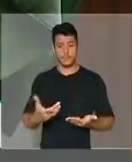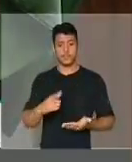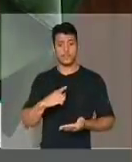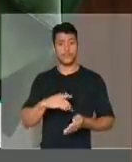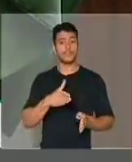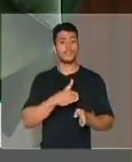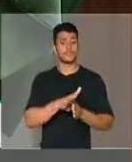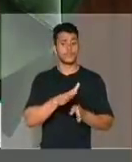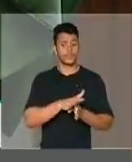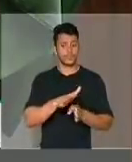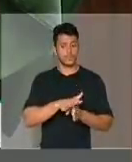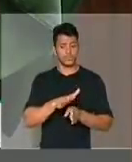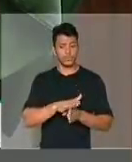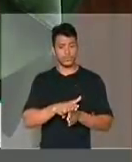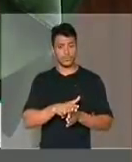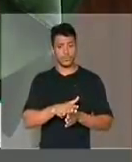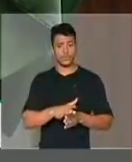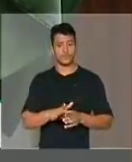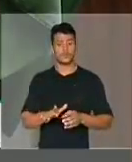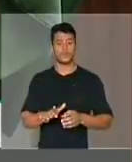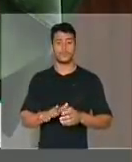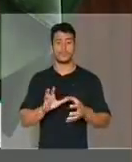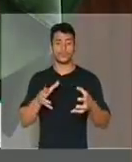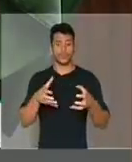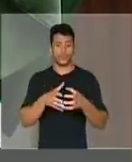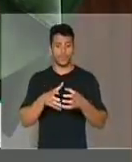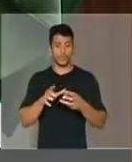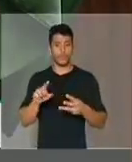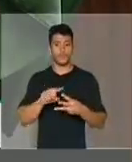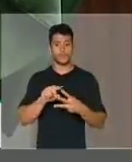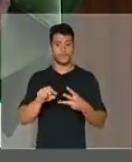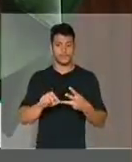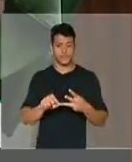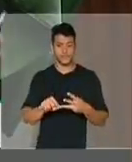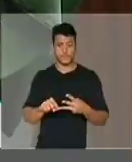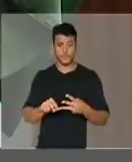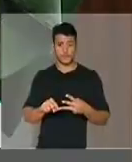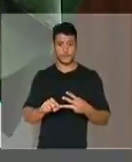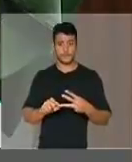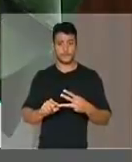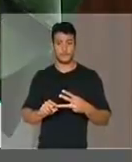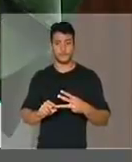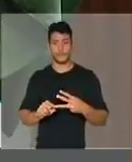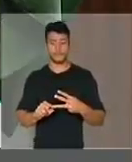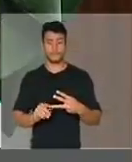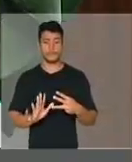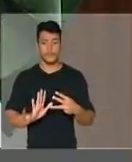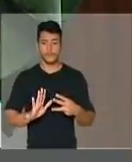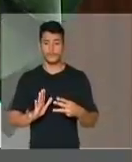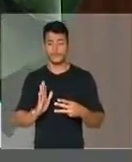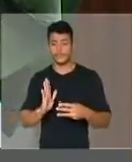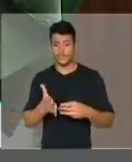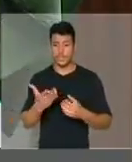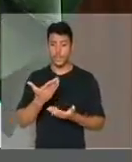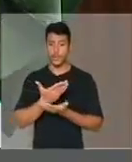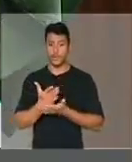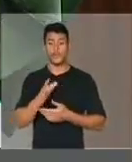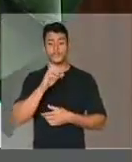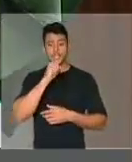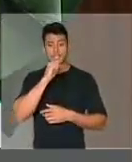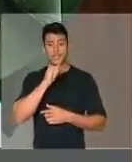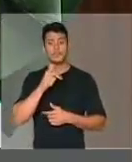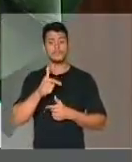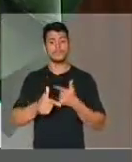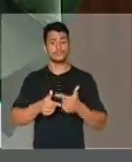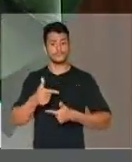Carlos Vanderlei Rocha, Léo Van Holt e Roberto Troncoso Rodrigues Neto, desde esse momento,